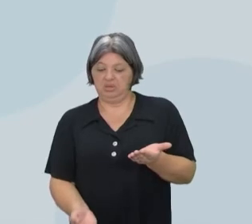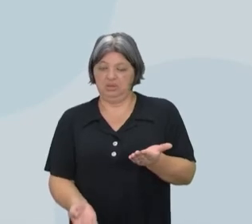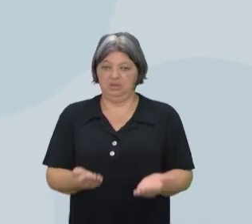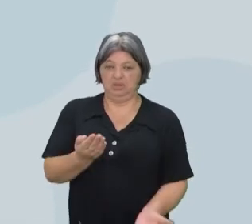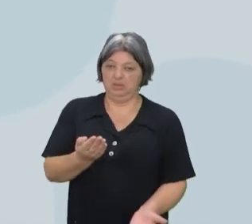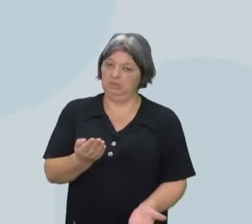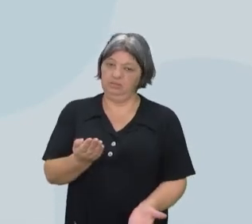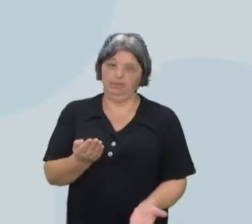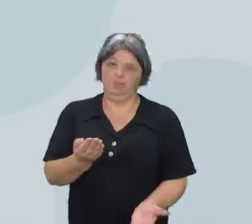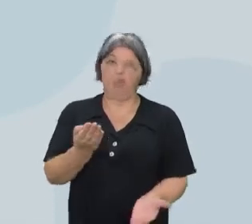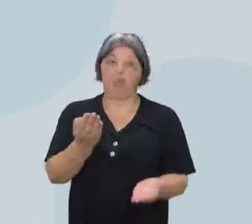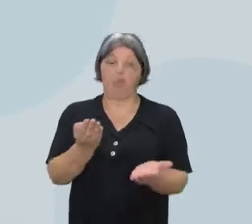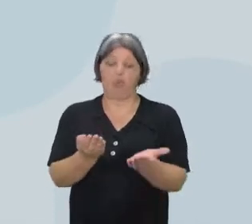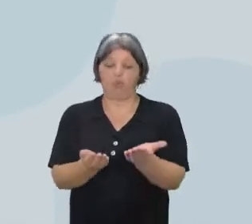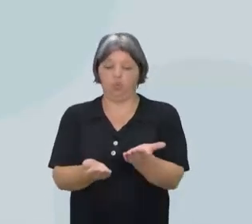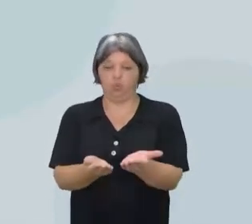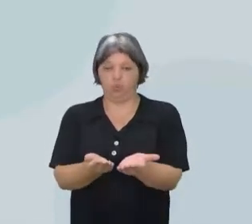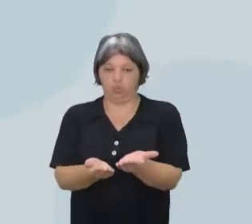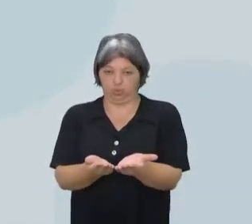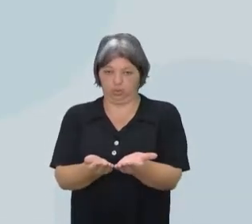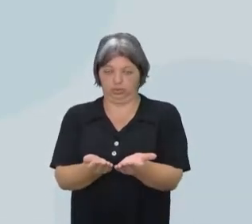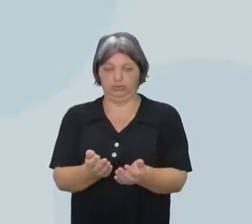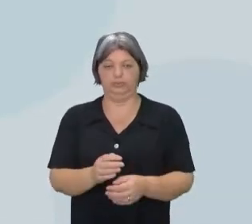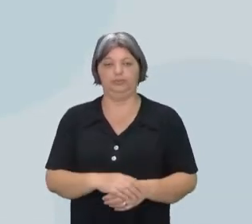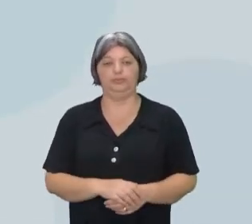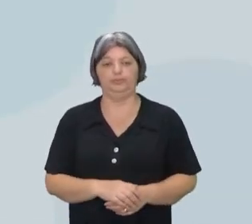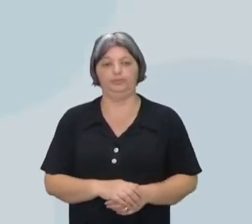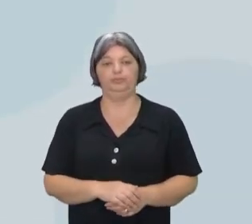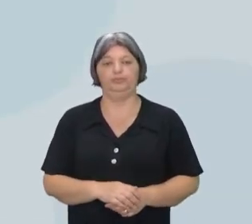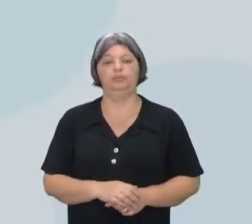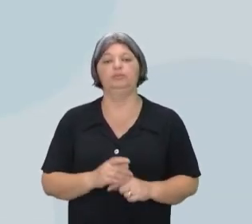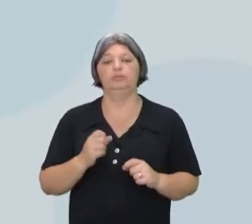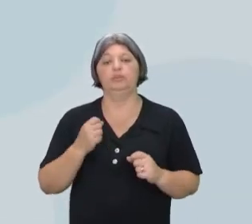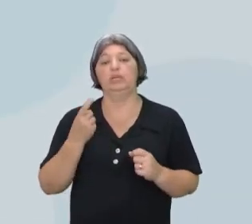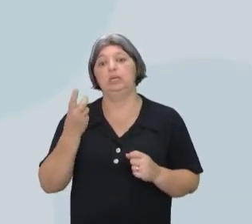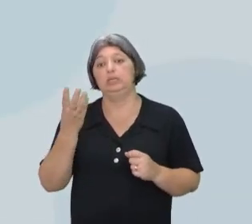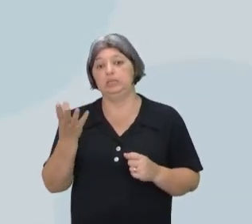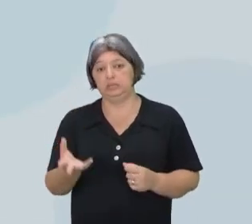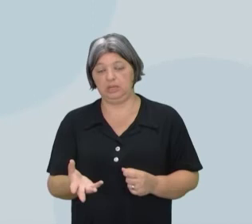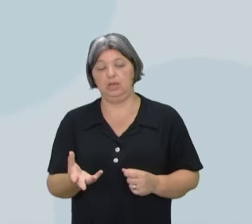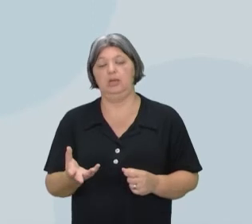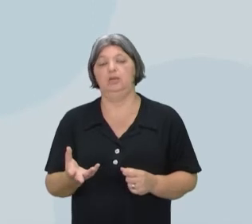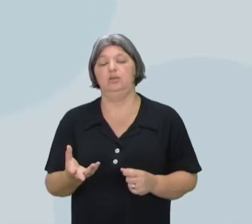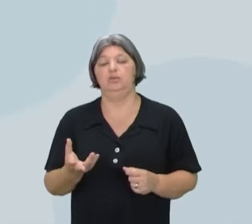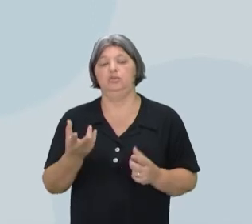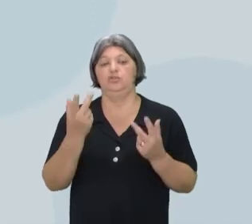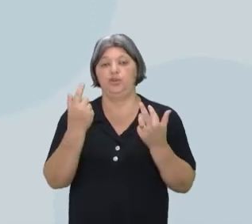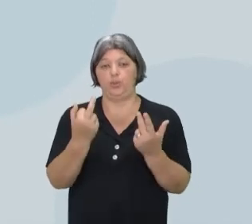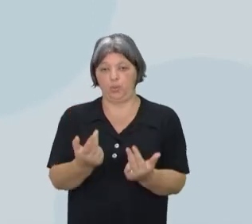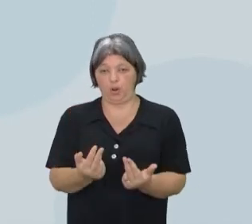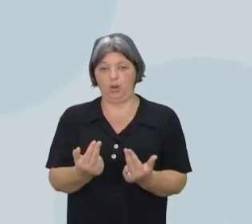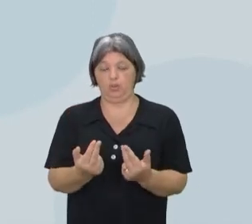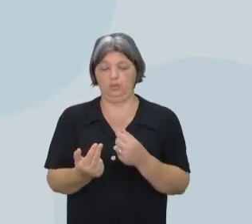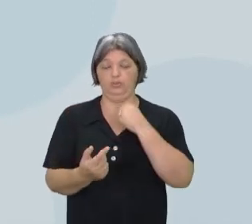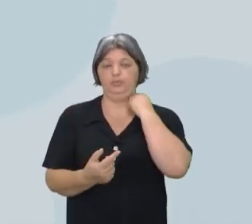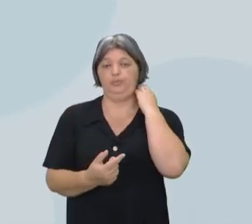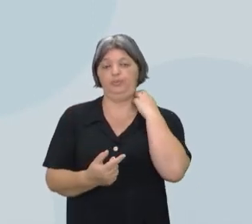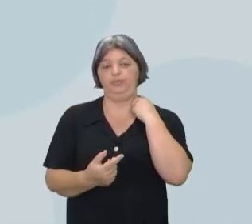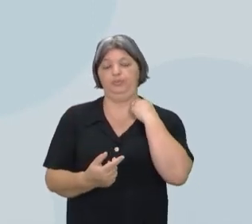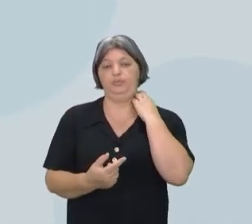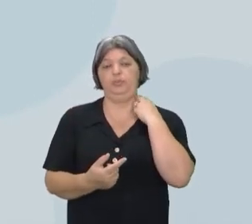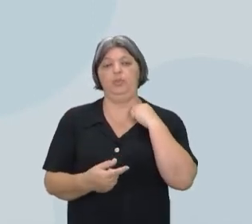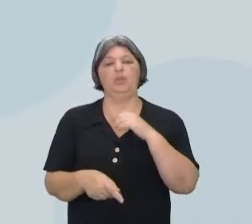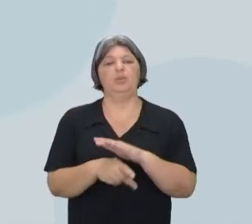outro. Outra definição, cujas quantidades se apresentam de modo igual. Daí seria o caso da nossa balança,